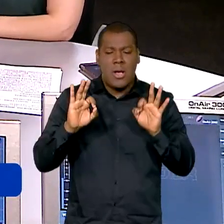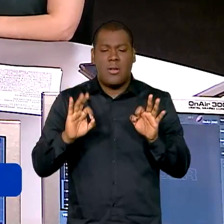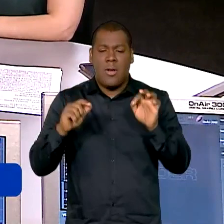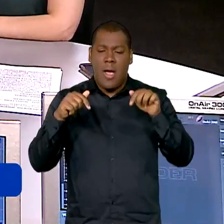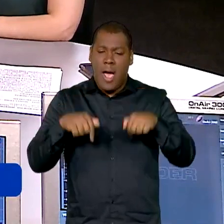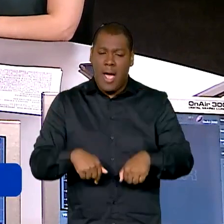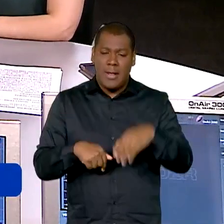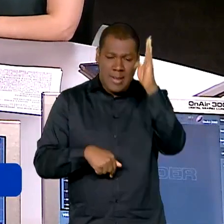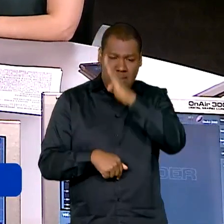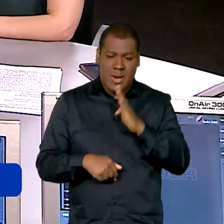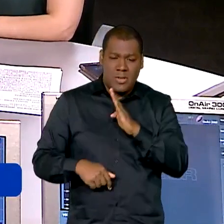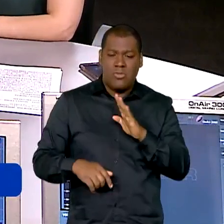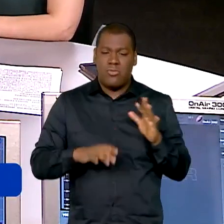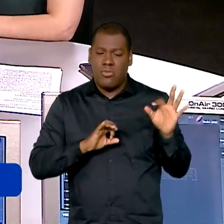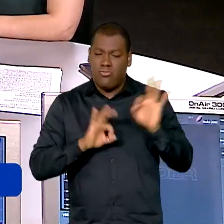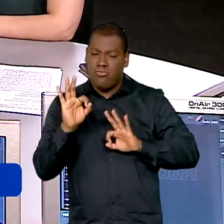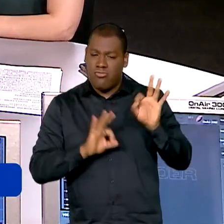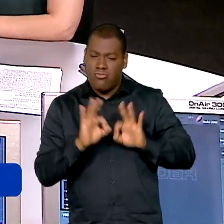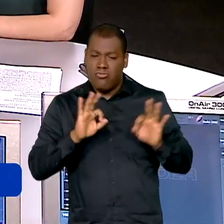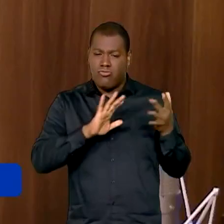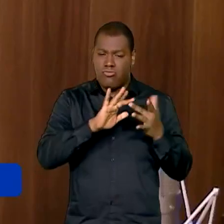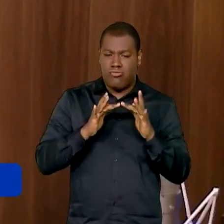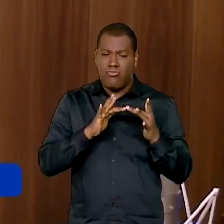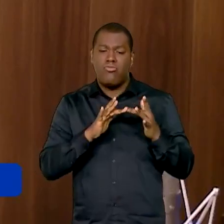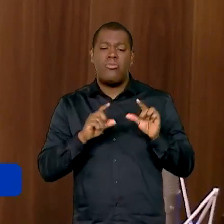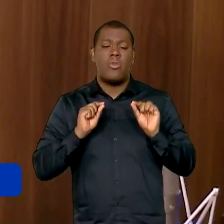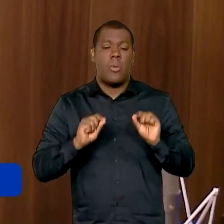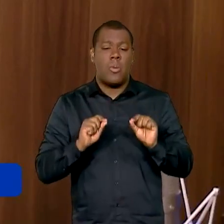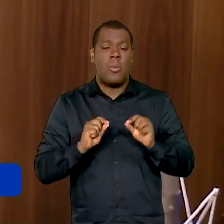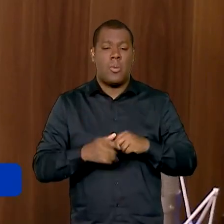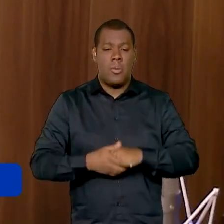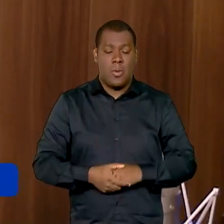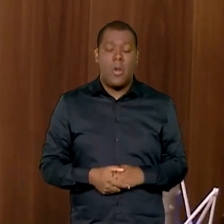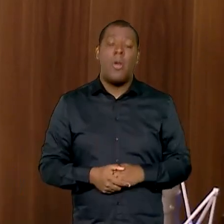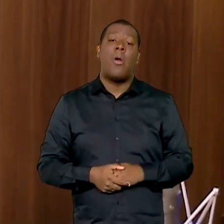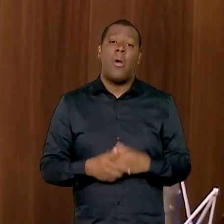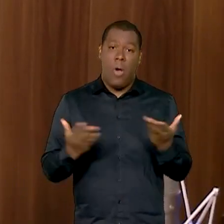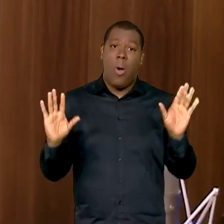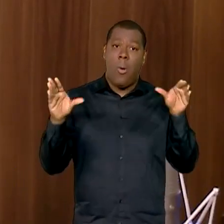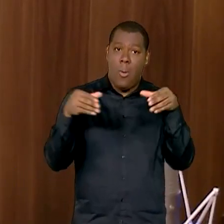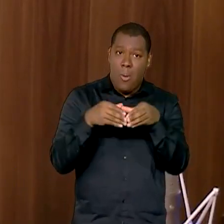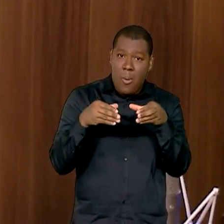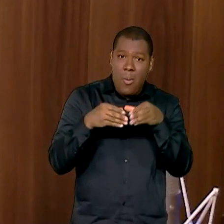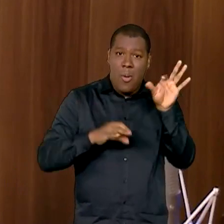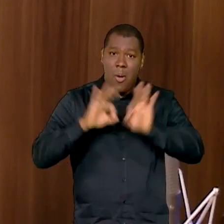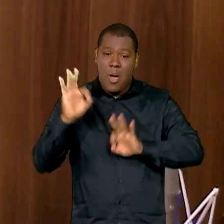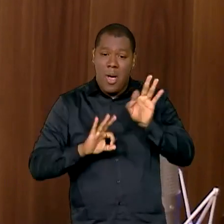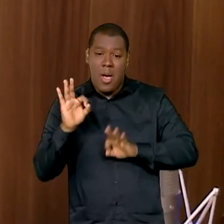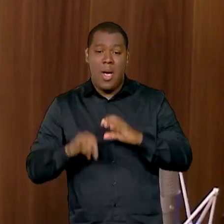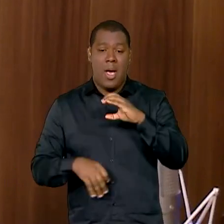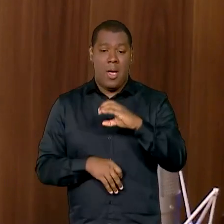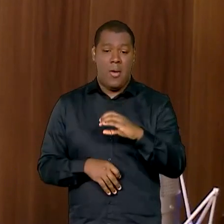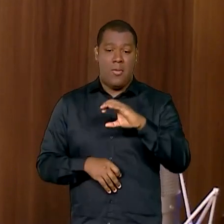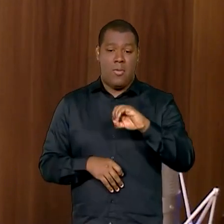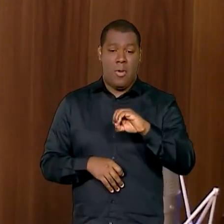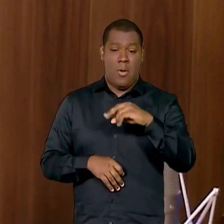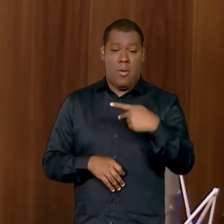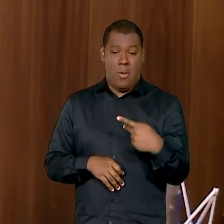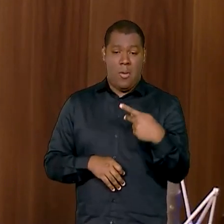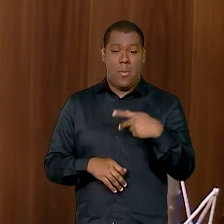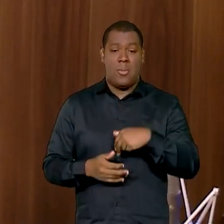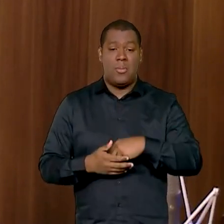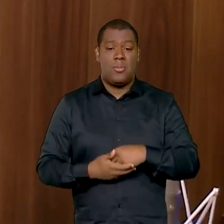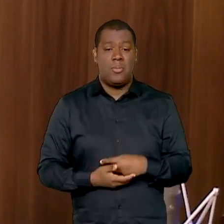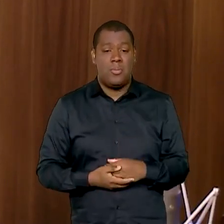organizando. Olha, nós vimos acompanhando todo o preparativo da COP com um grupo menor, que